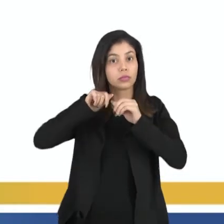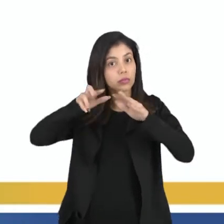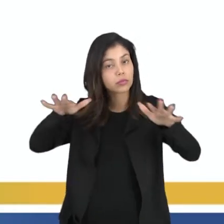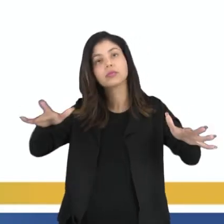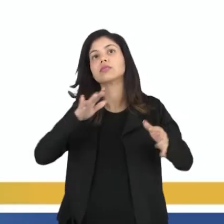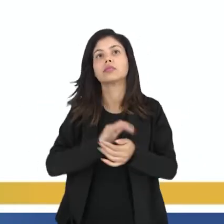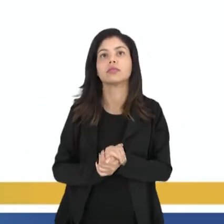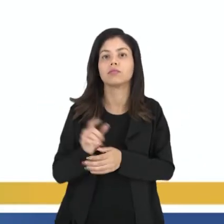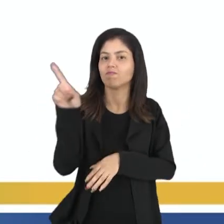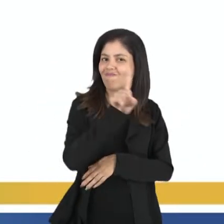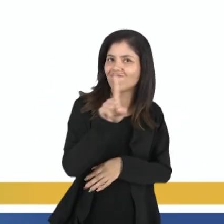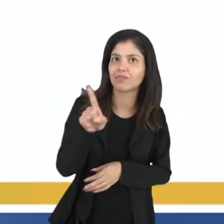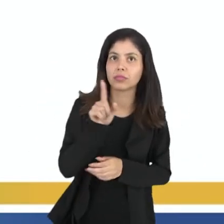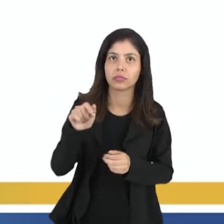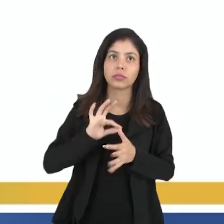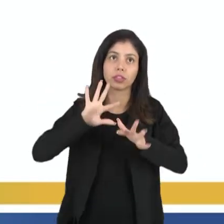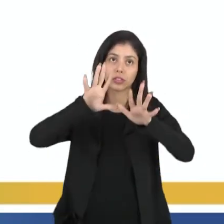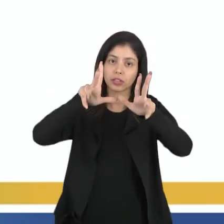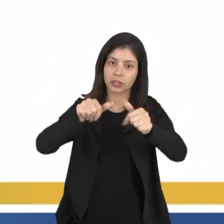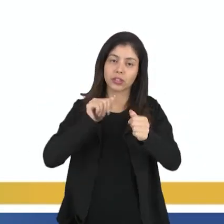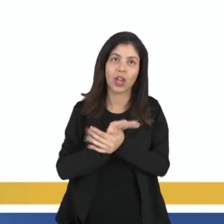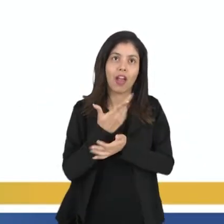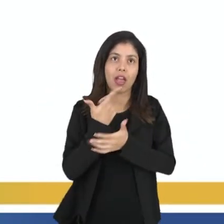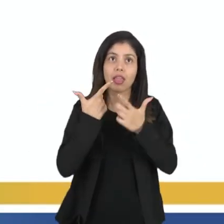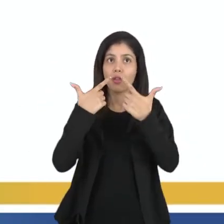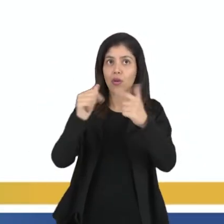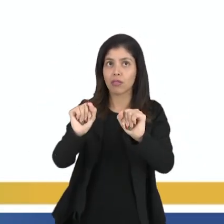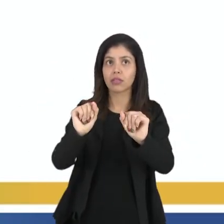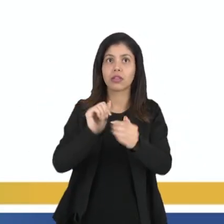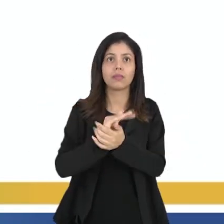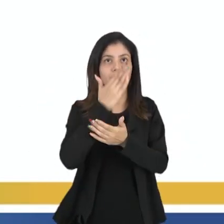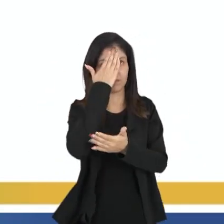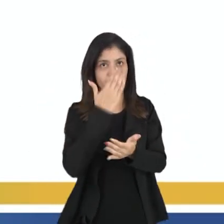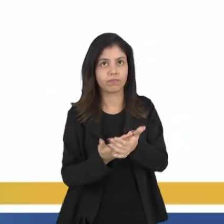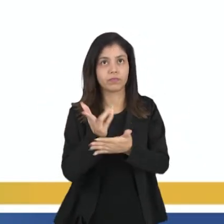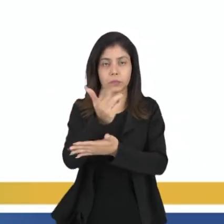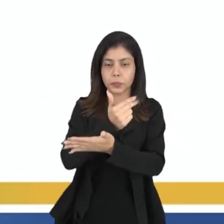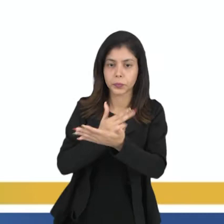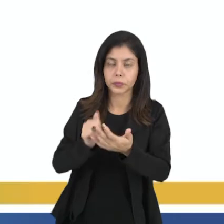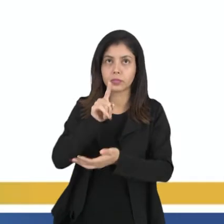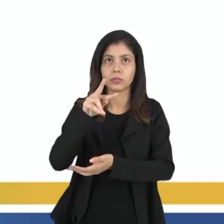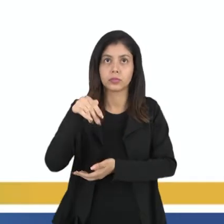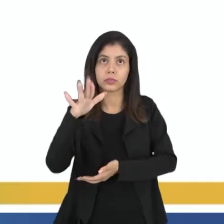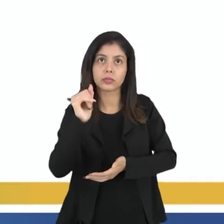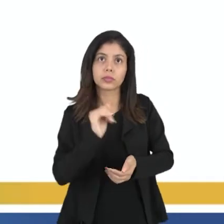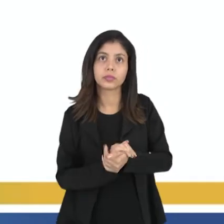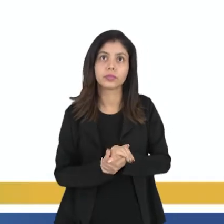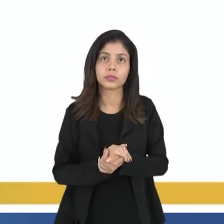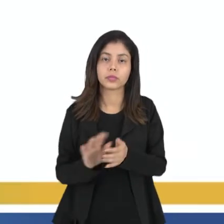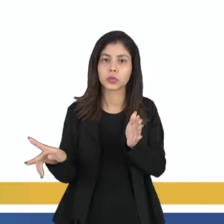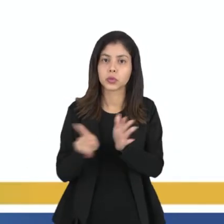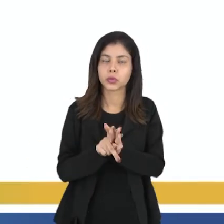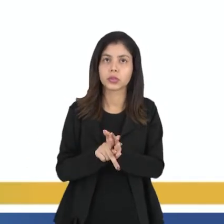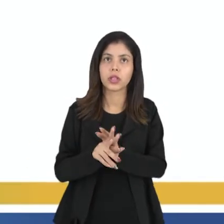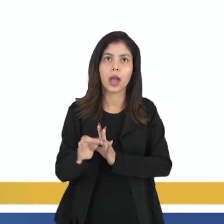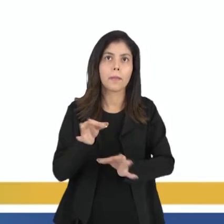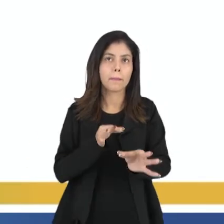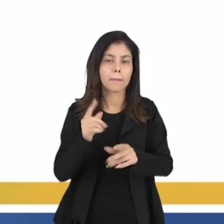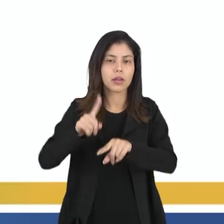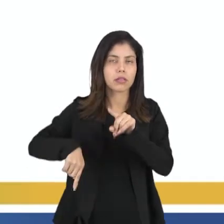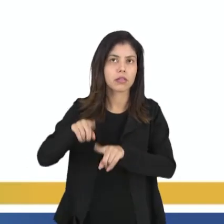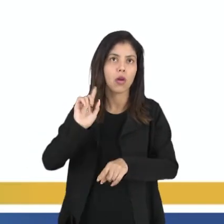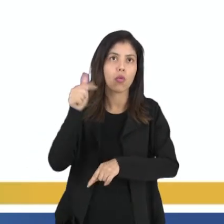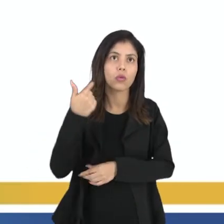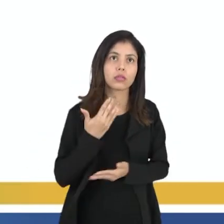concepção mais ampla, não engloba linguagem, crenças, arte, adornos, ferramentas,